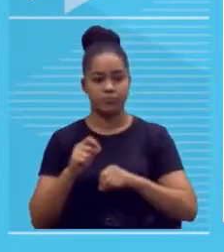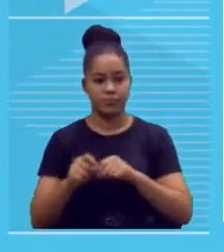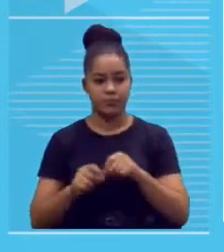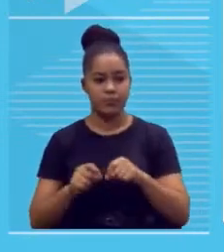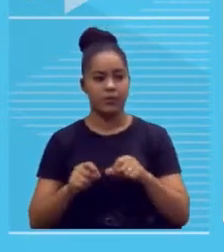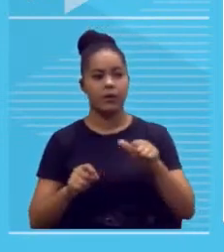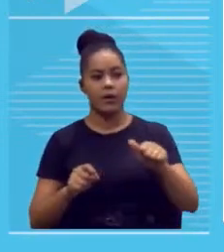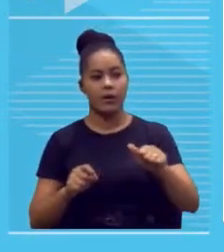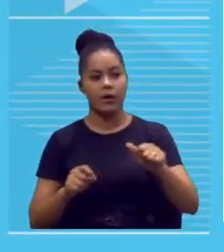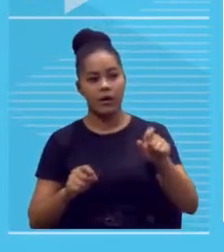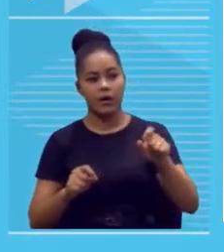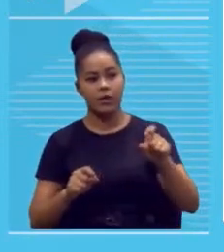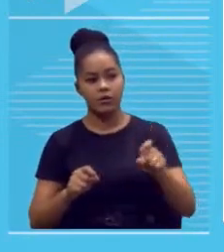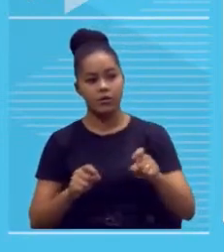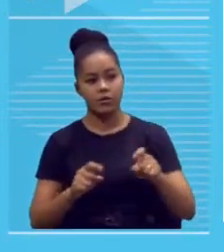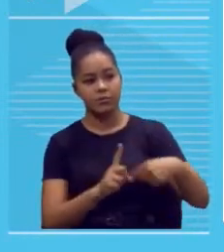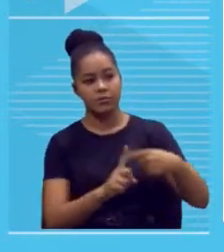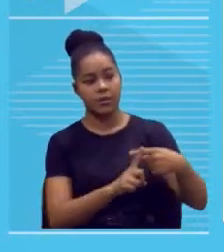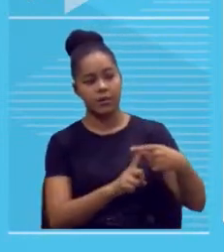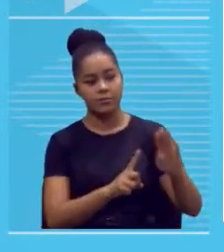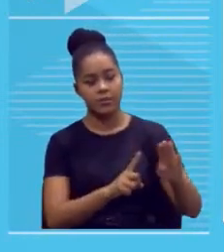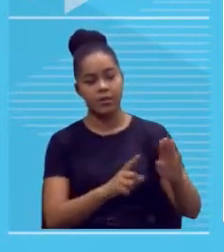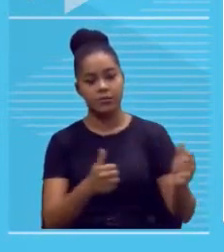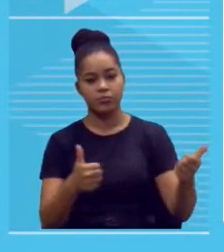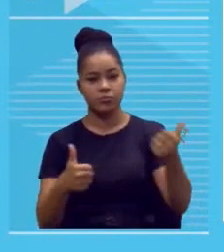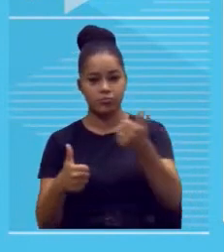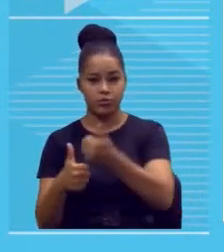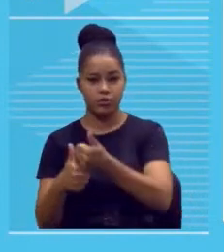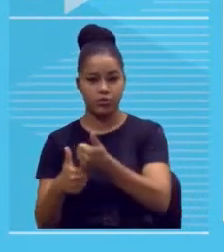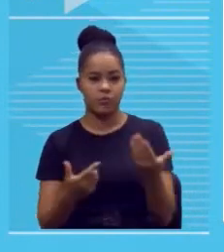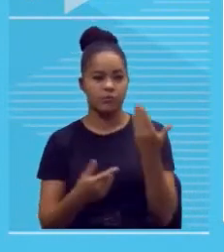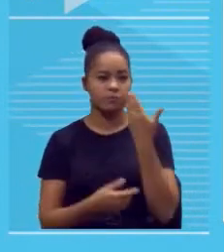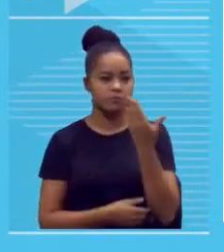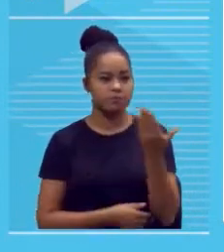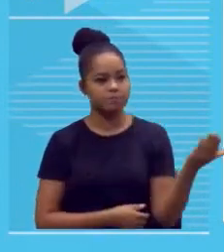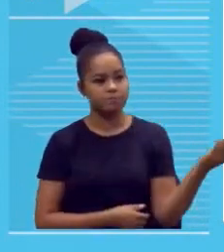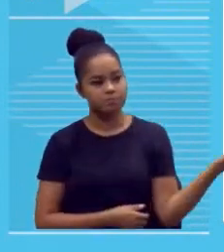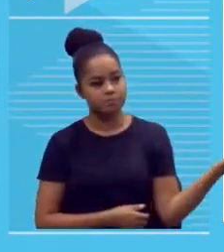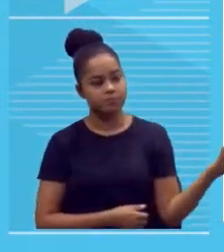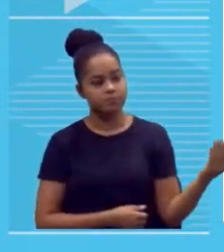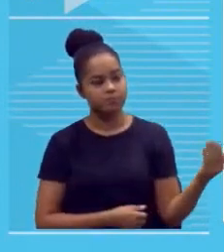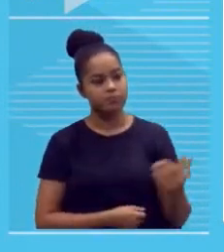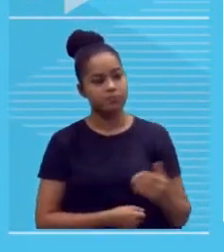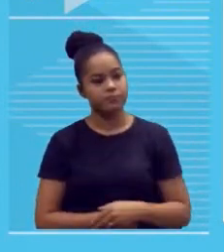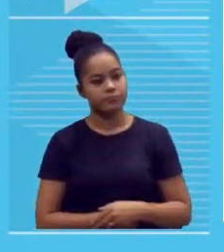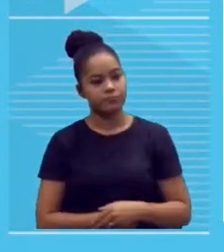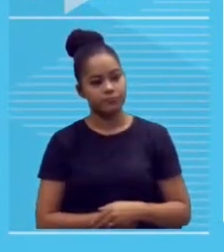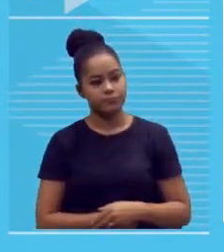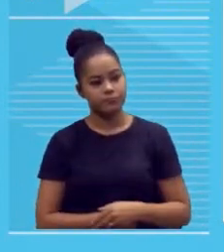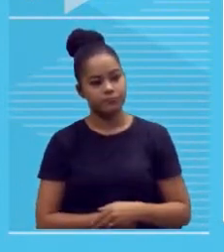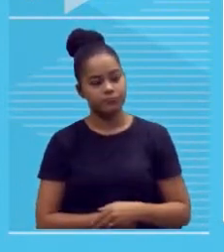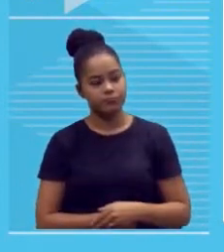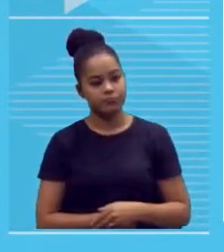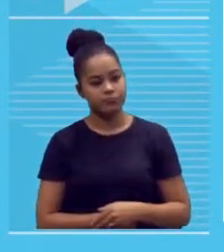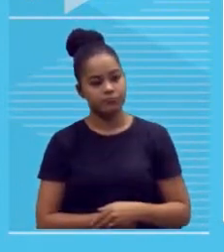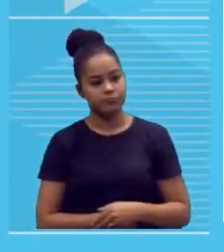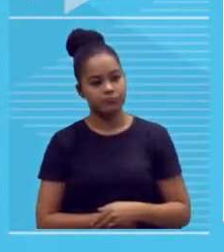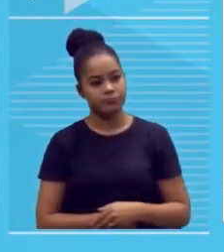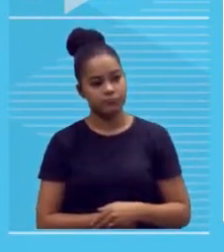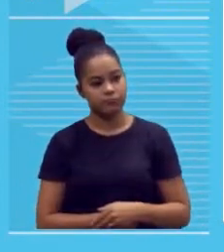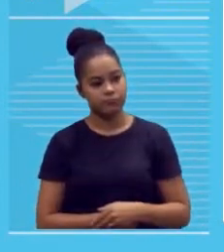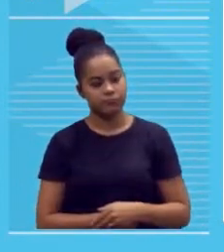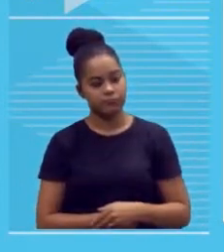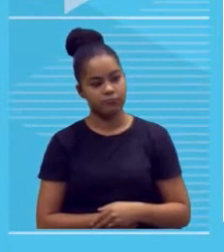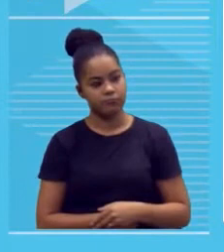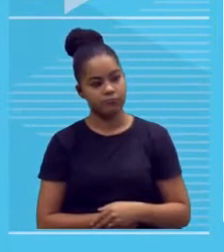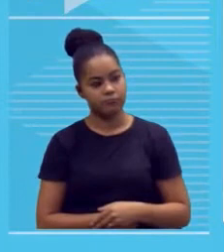igual a Y. Você tem par ordenado? Tem, professor, par ordenado ali é o ponto A. No ponto A, o X